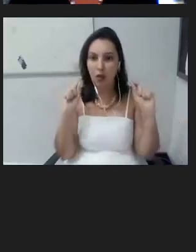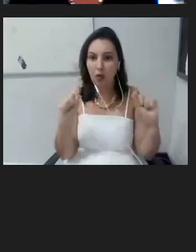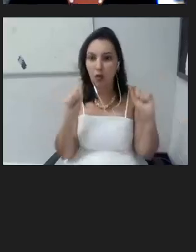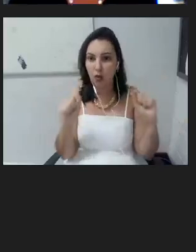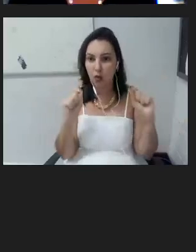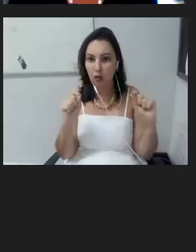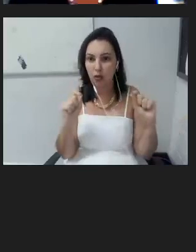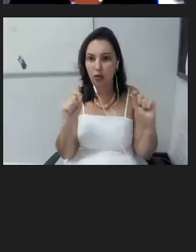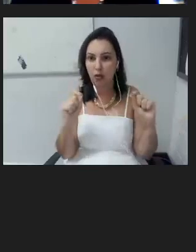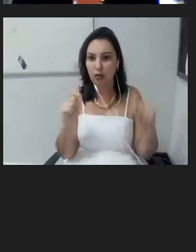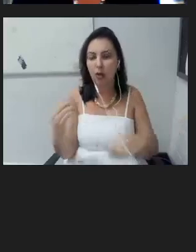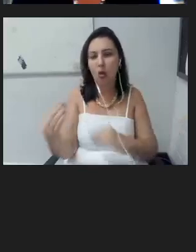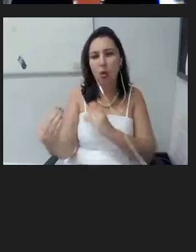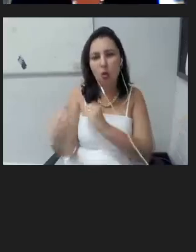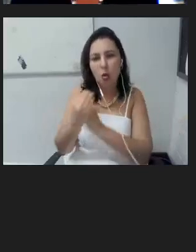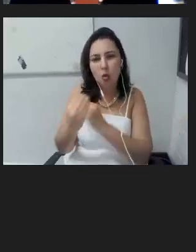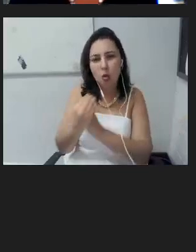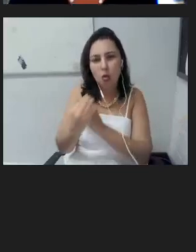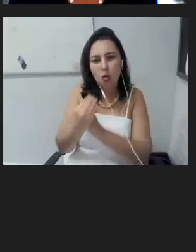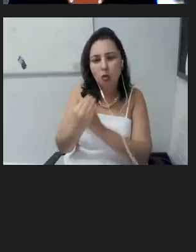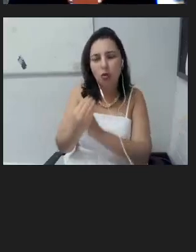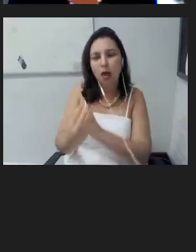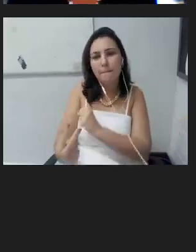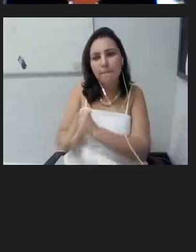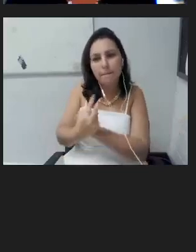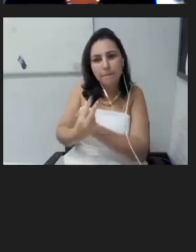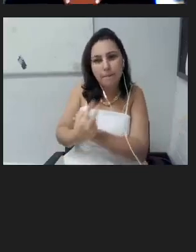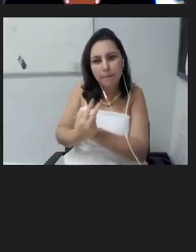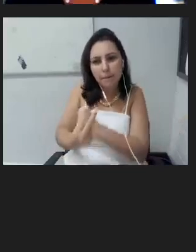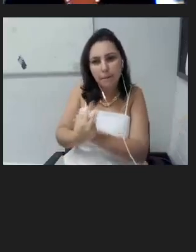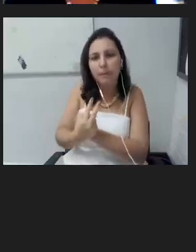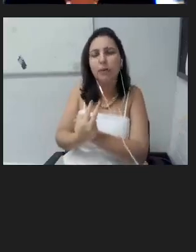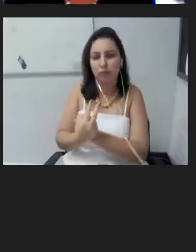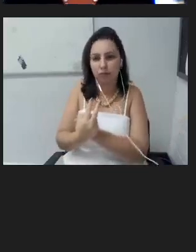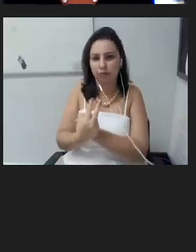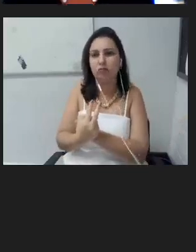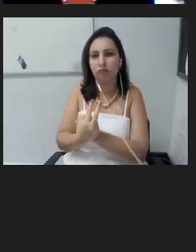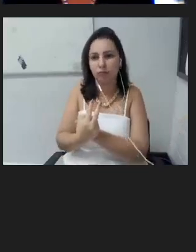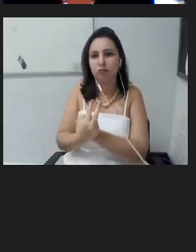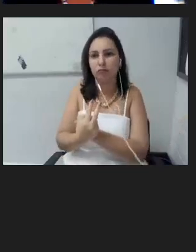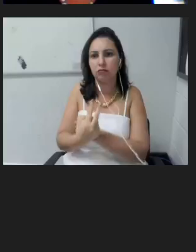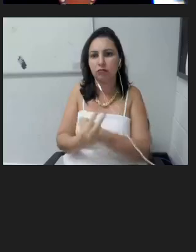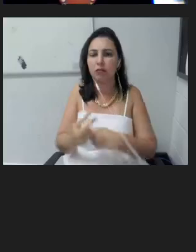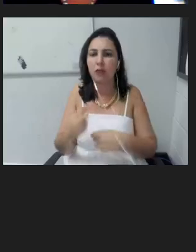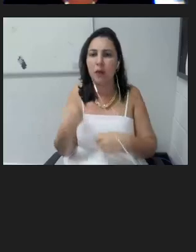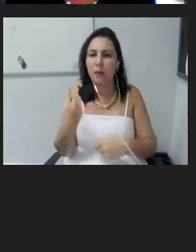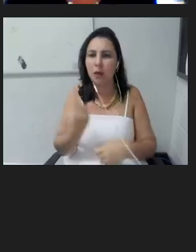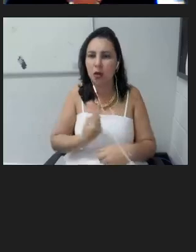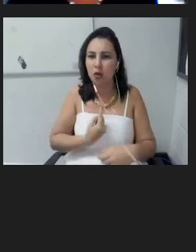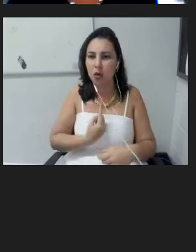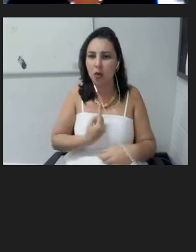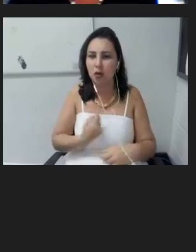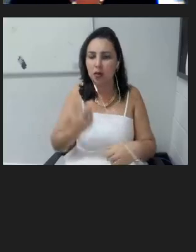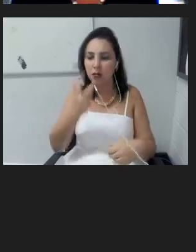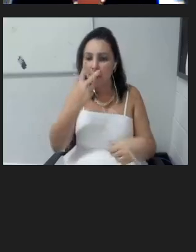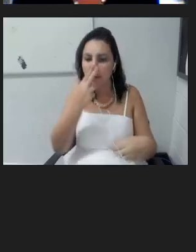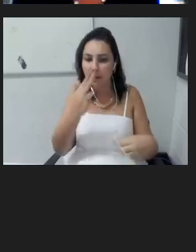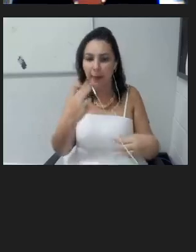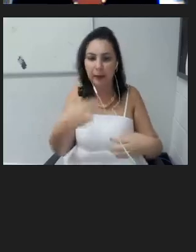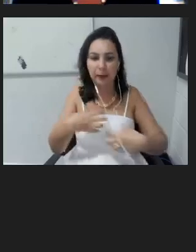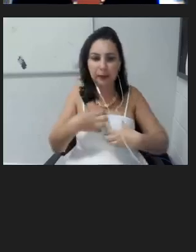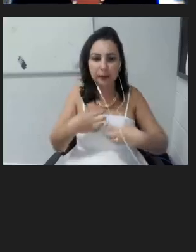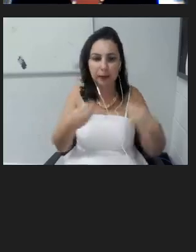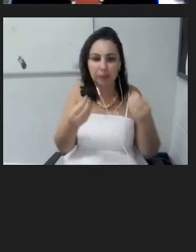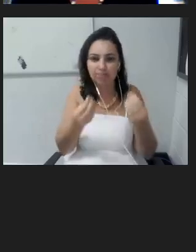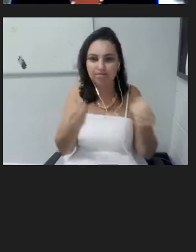se cuidar de maneira que a gente não fique tão vulnerável a essas situações que a gente